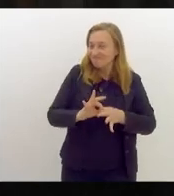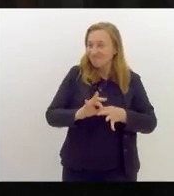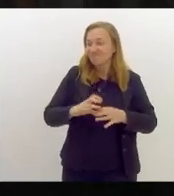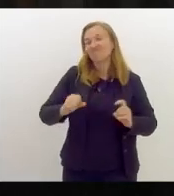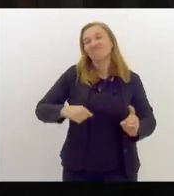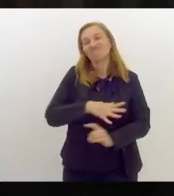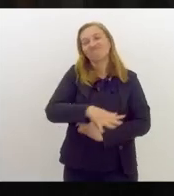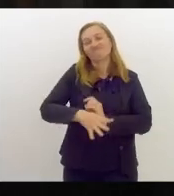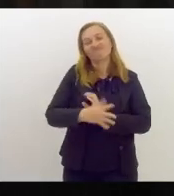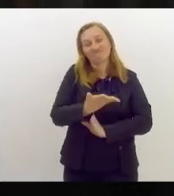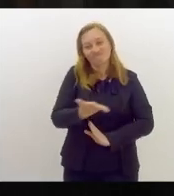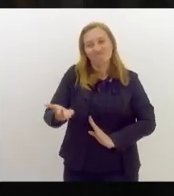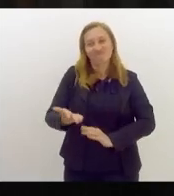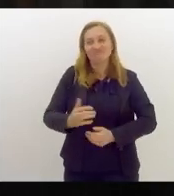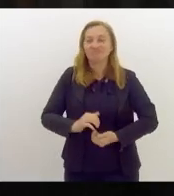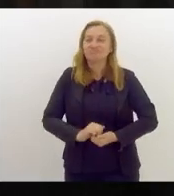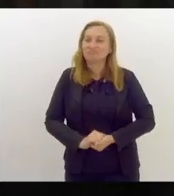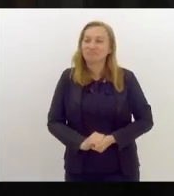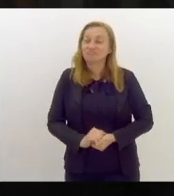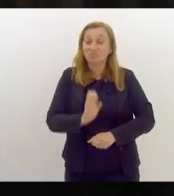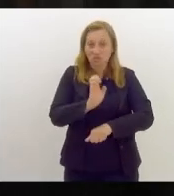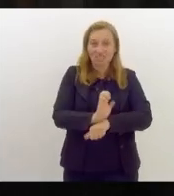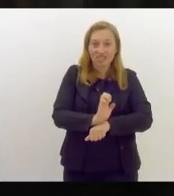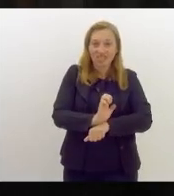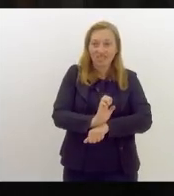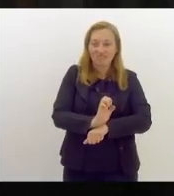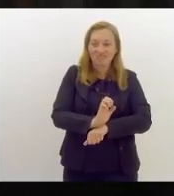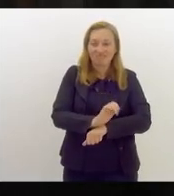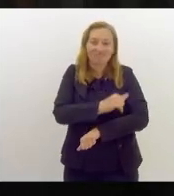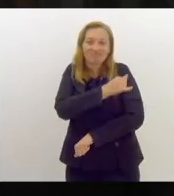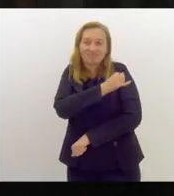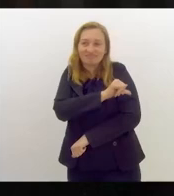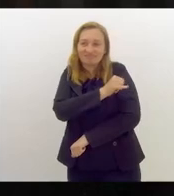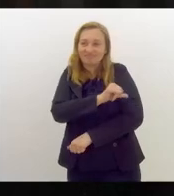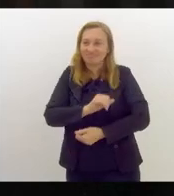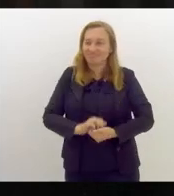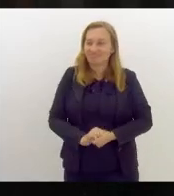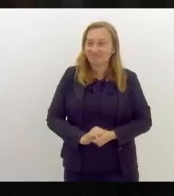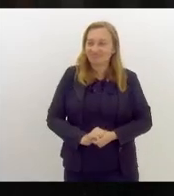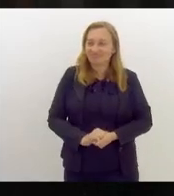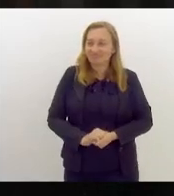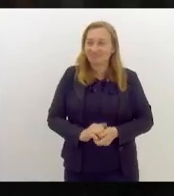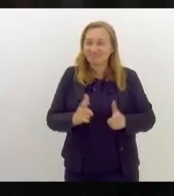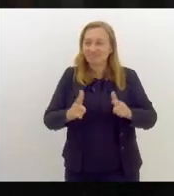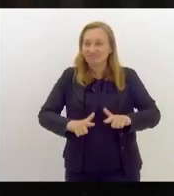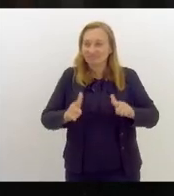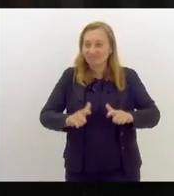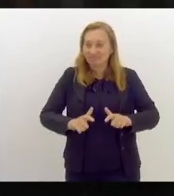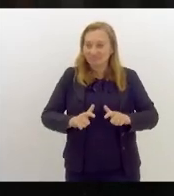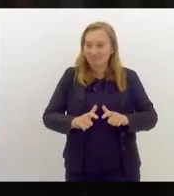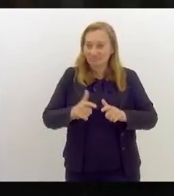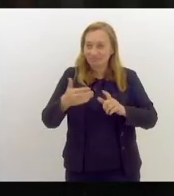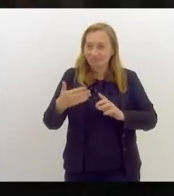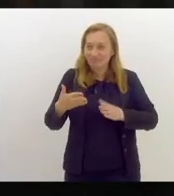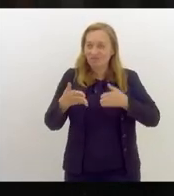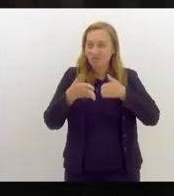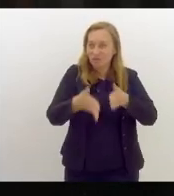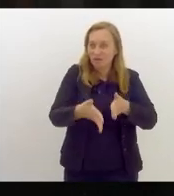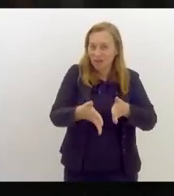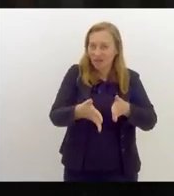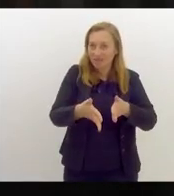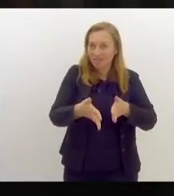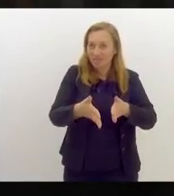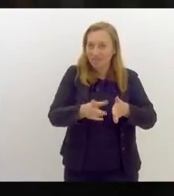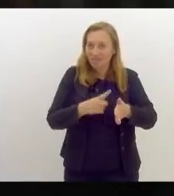sociedade o estado do Rio de Janeiro ocupa local de grande destaque no concerto